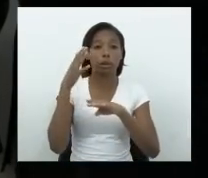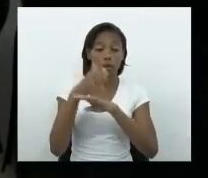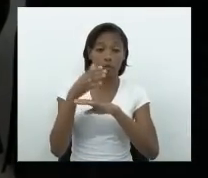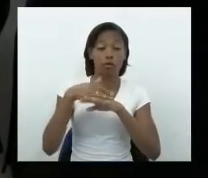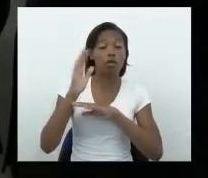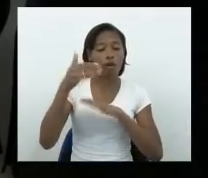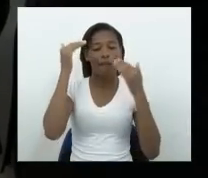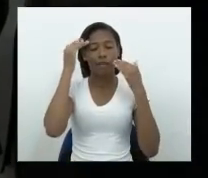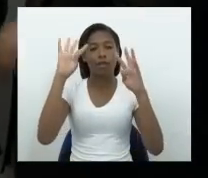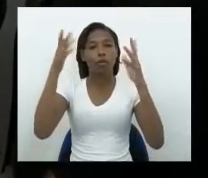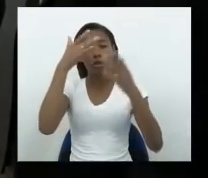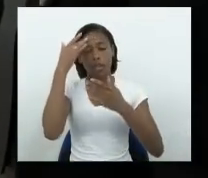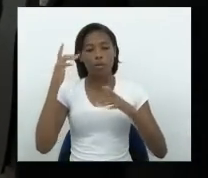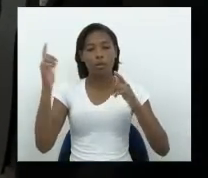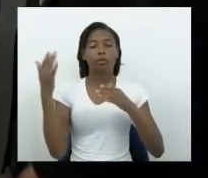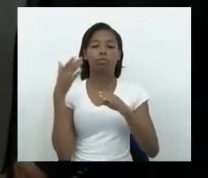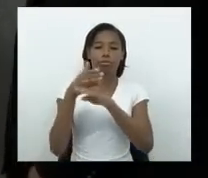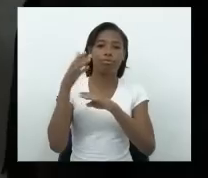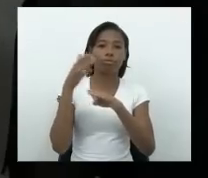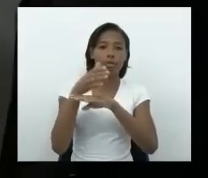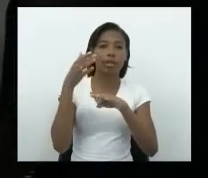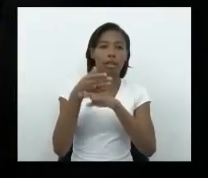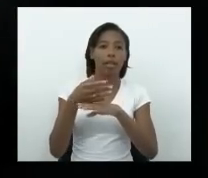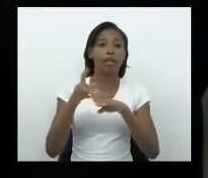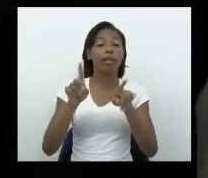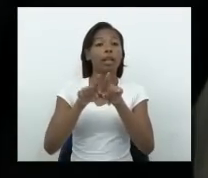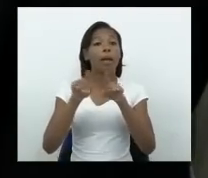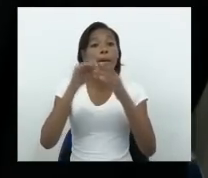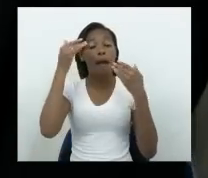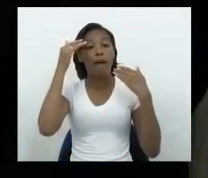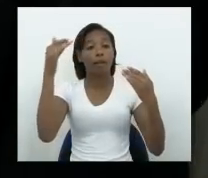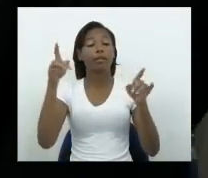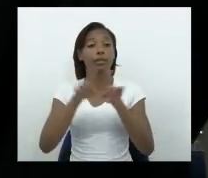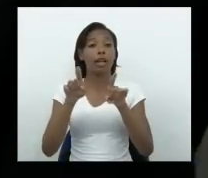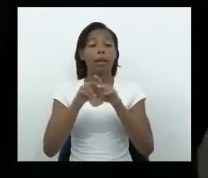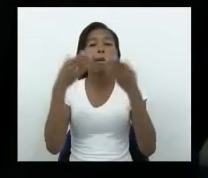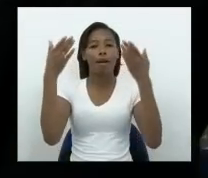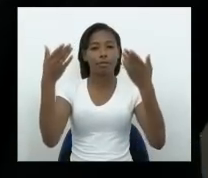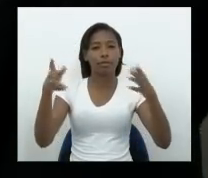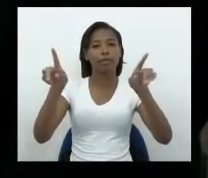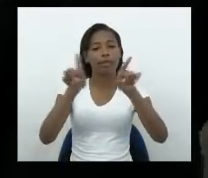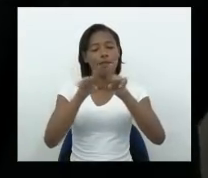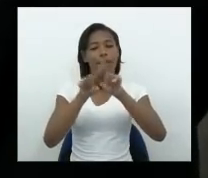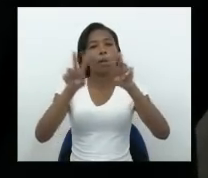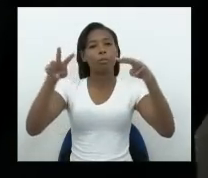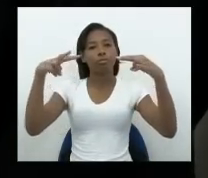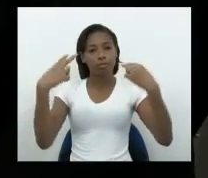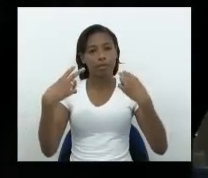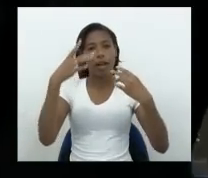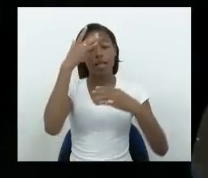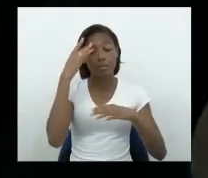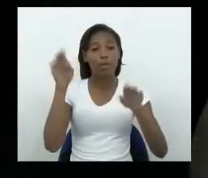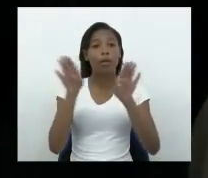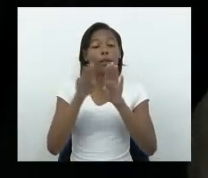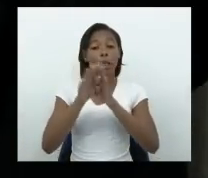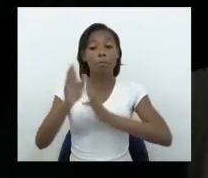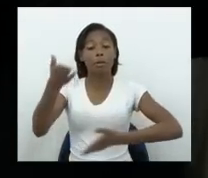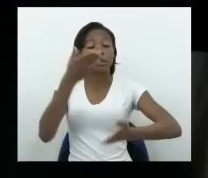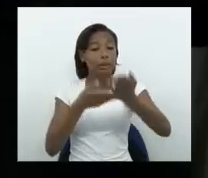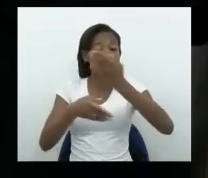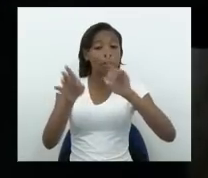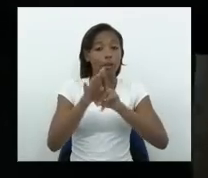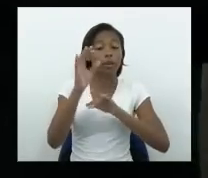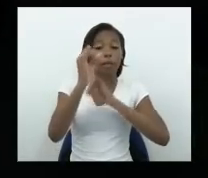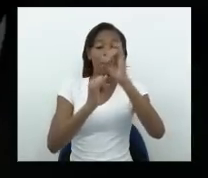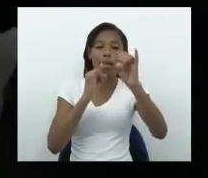gente agradece a presença dos candidatos que estiveram aqui. Agradece também a você que esteve com a gente, aos parceiros que retransmitiram